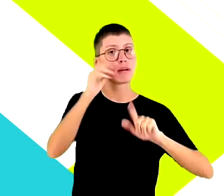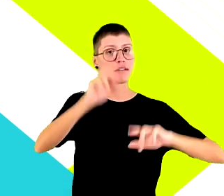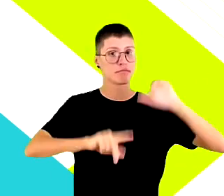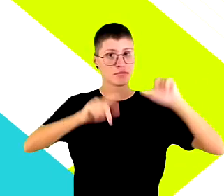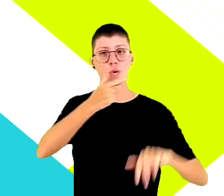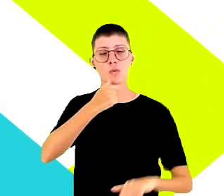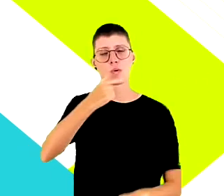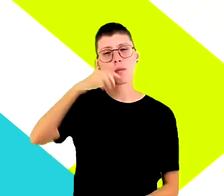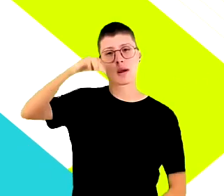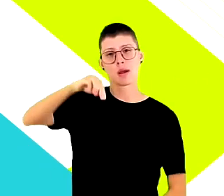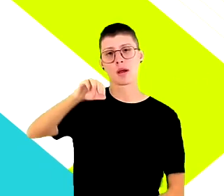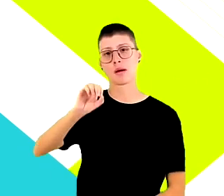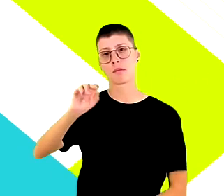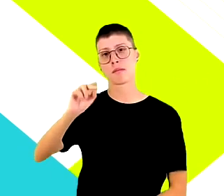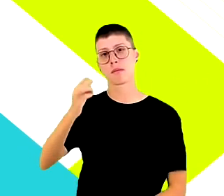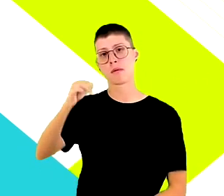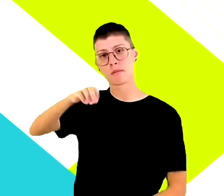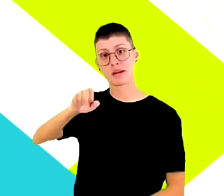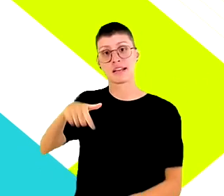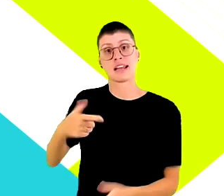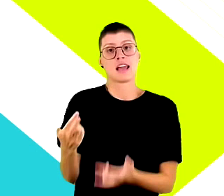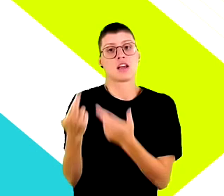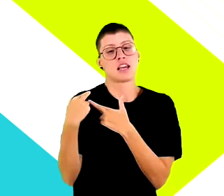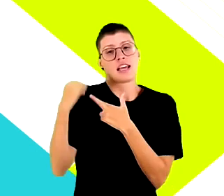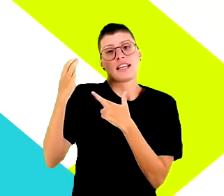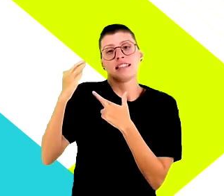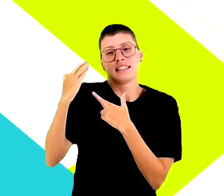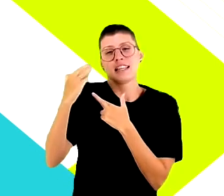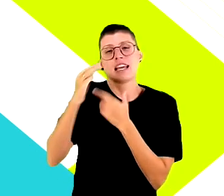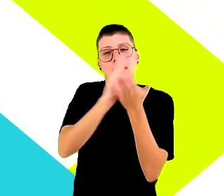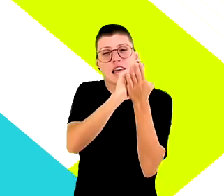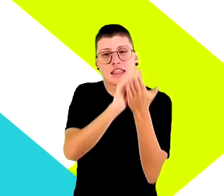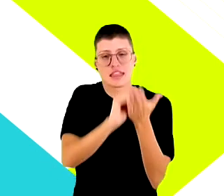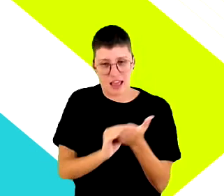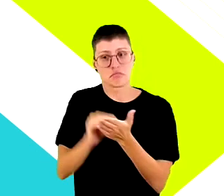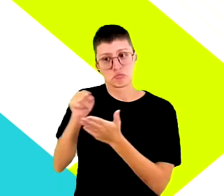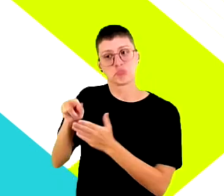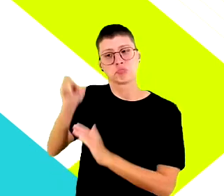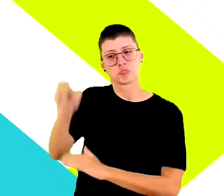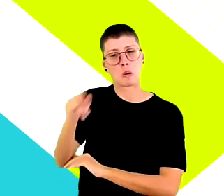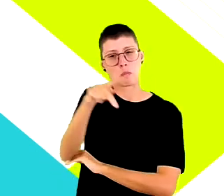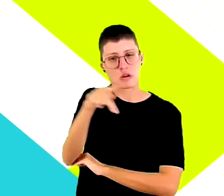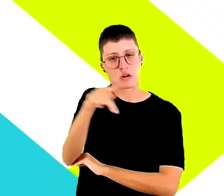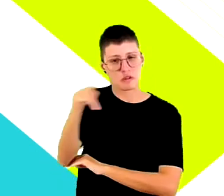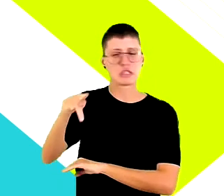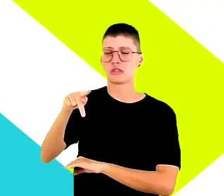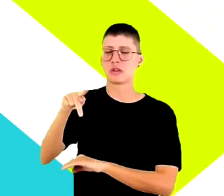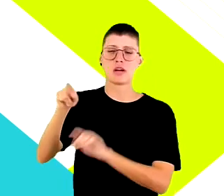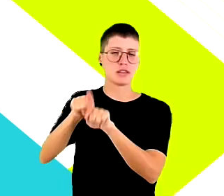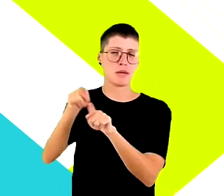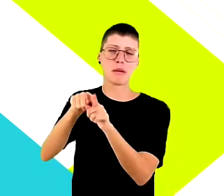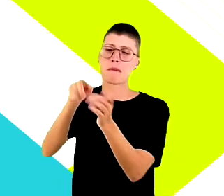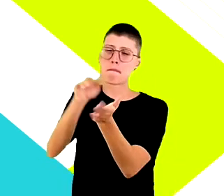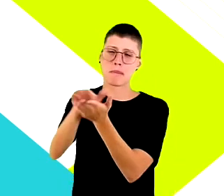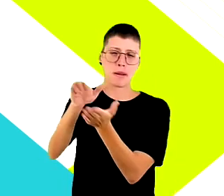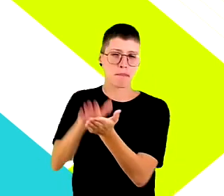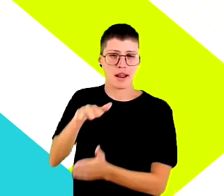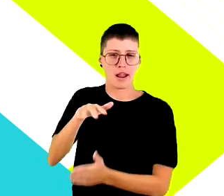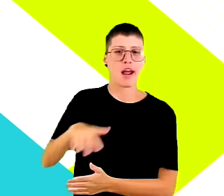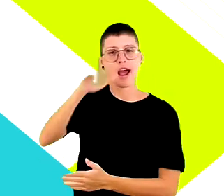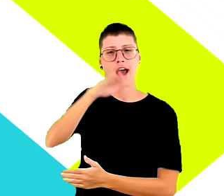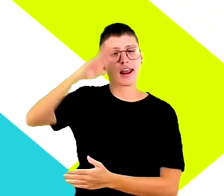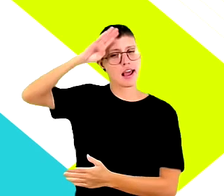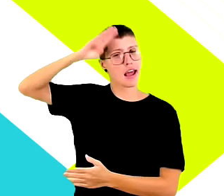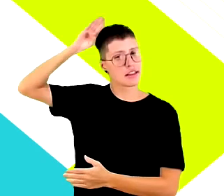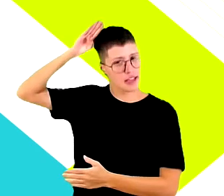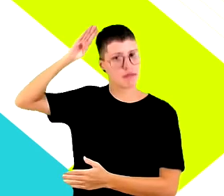de Data Science. Ele é professor, né, nesse tema. Ele tem vários trabalhos publicados aí, acadêmicos. Enfim, ele é PhD na MIT. É